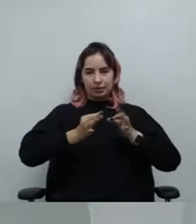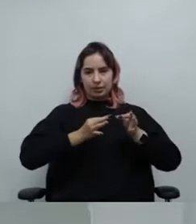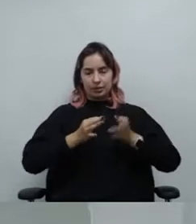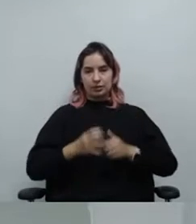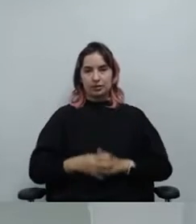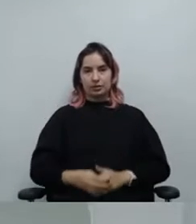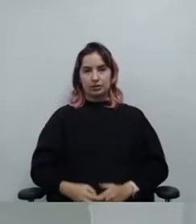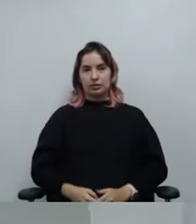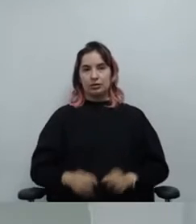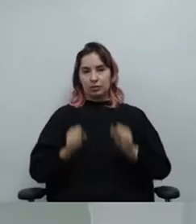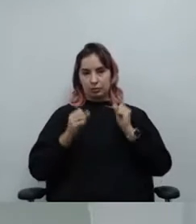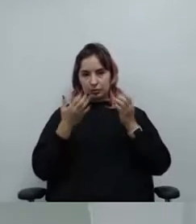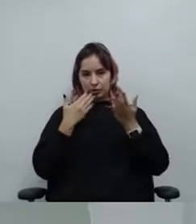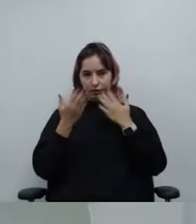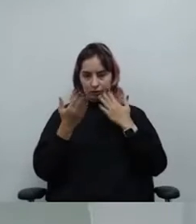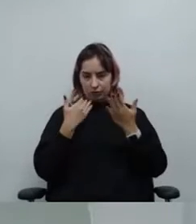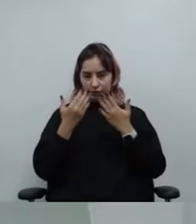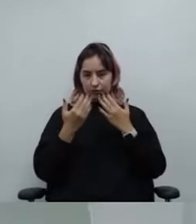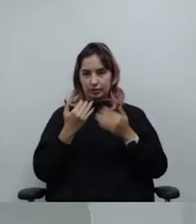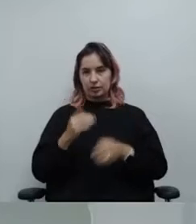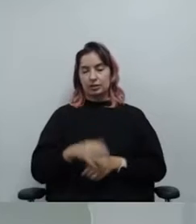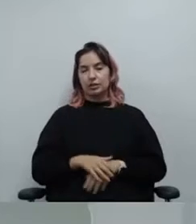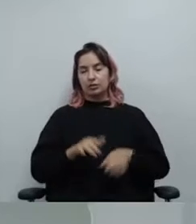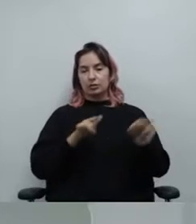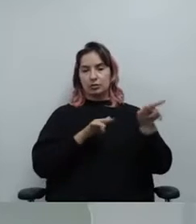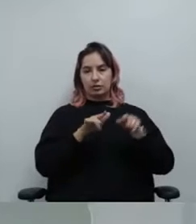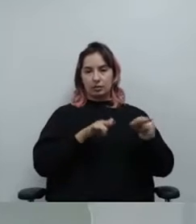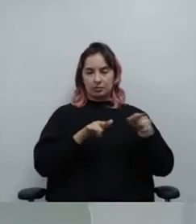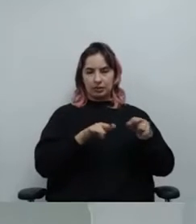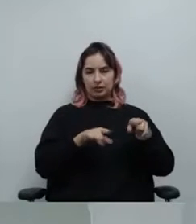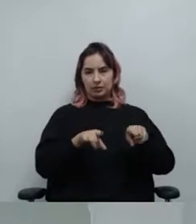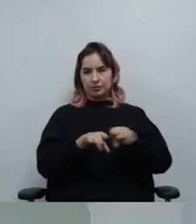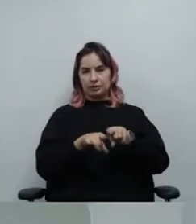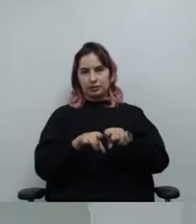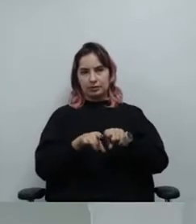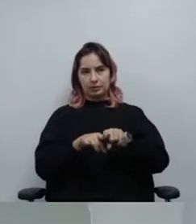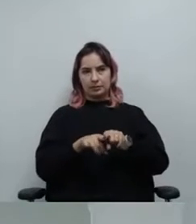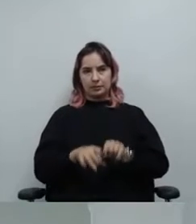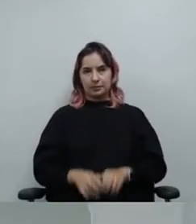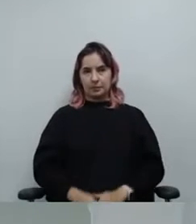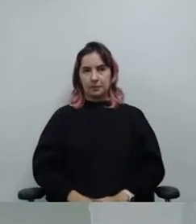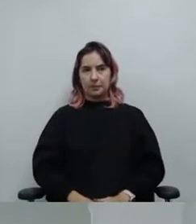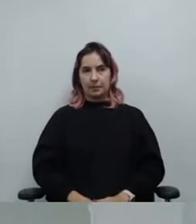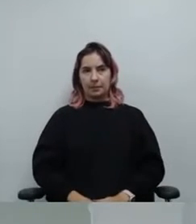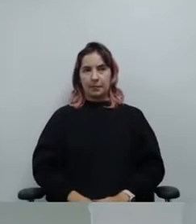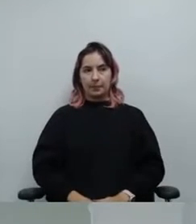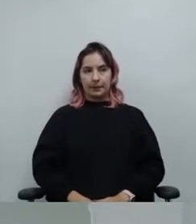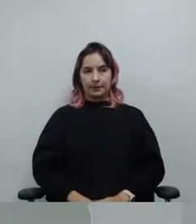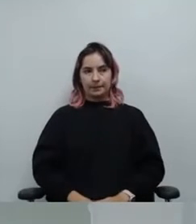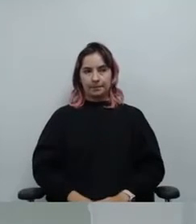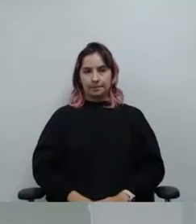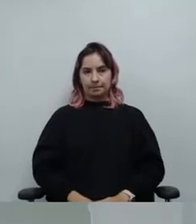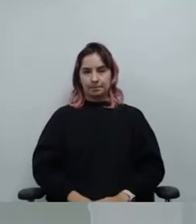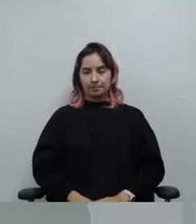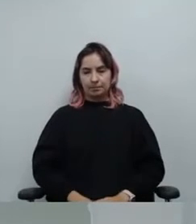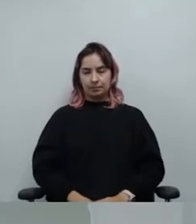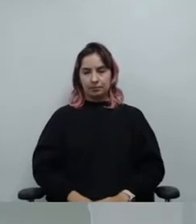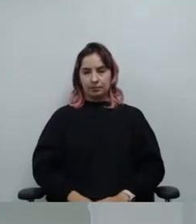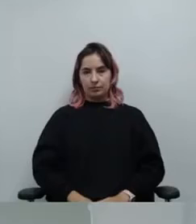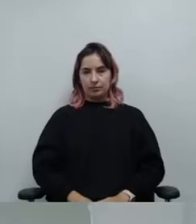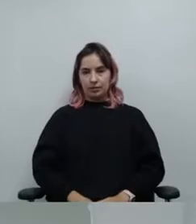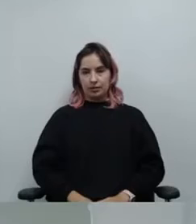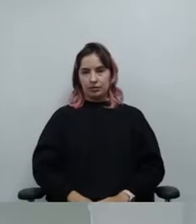para dialogar com essas demandas, dialogar com as as